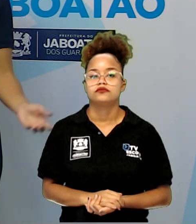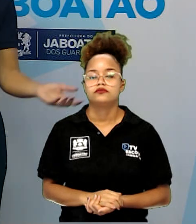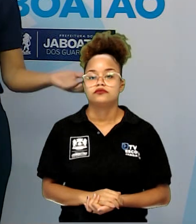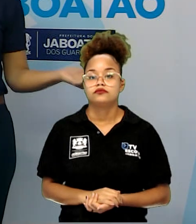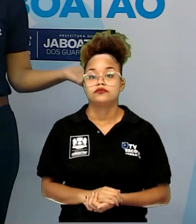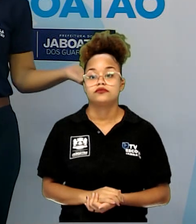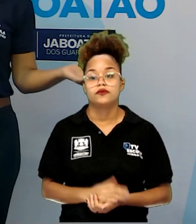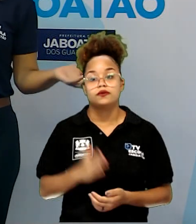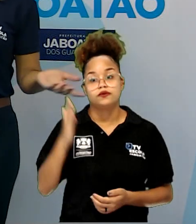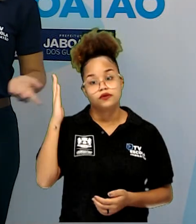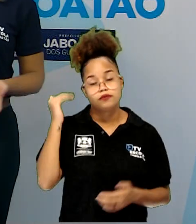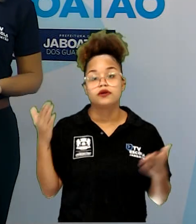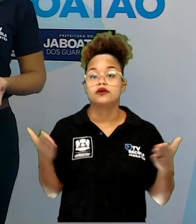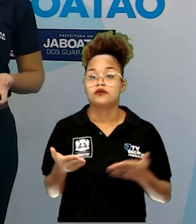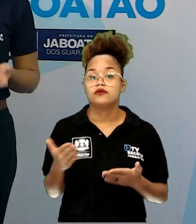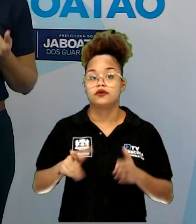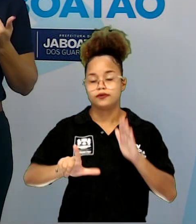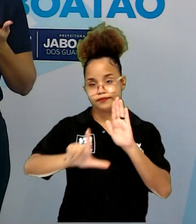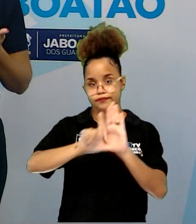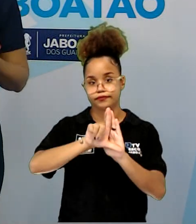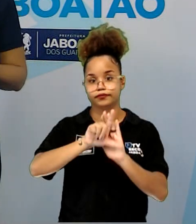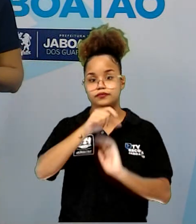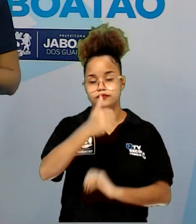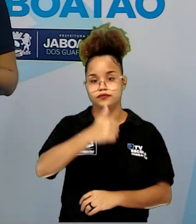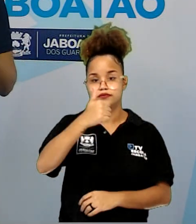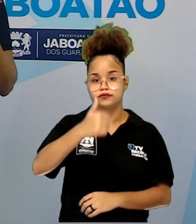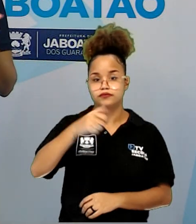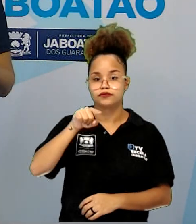Vamos saber agora sobre a Lei